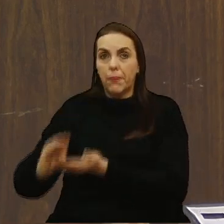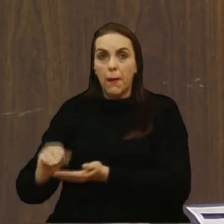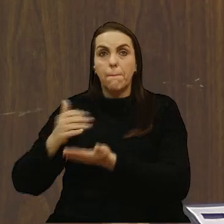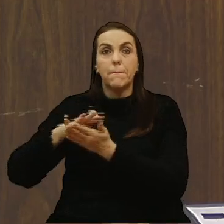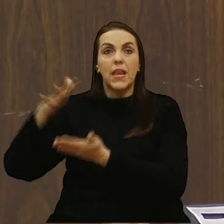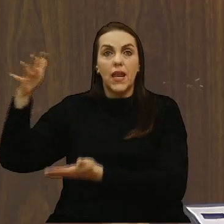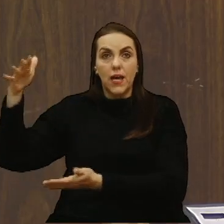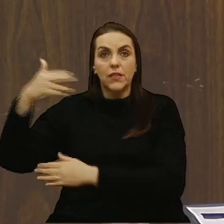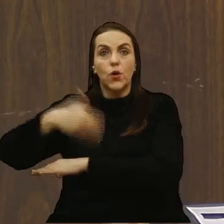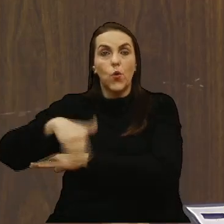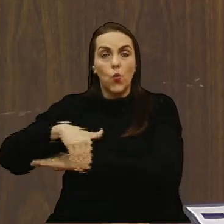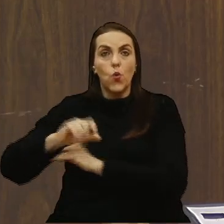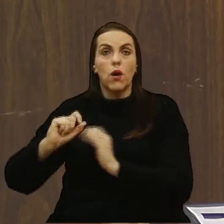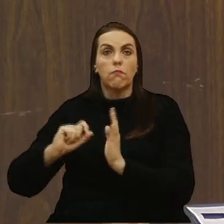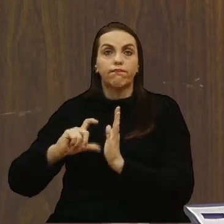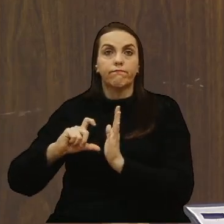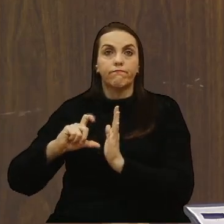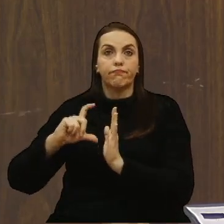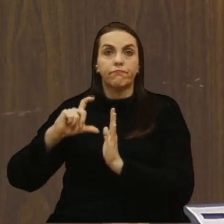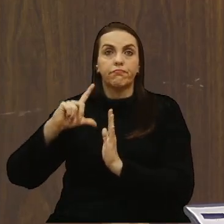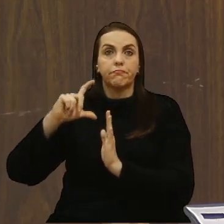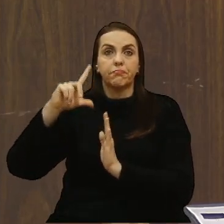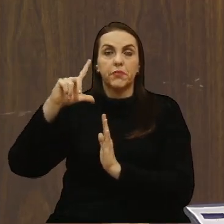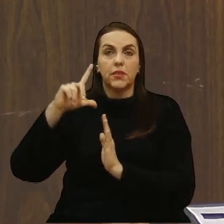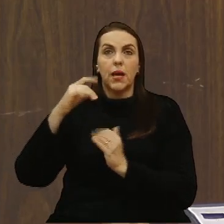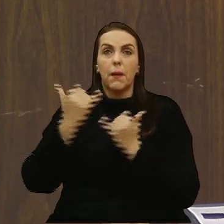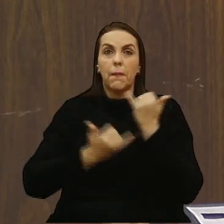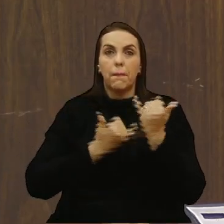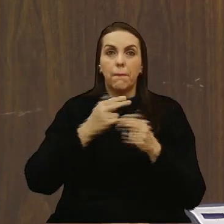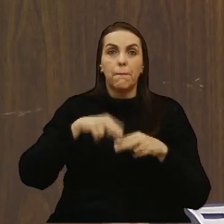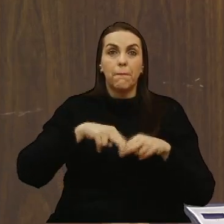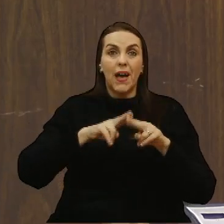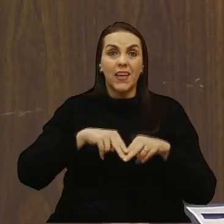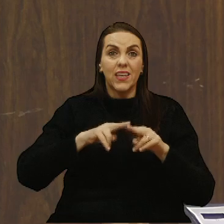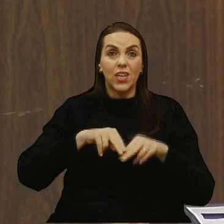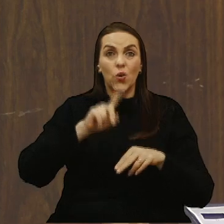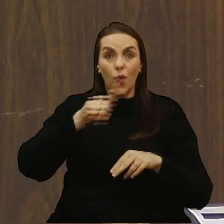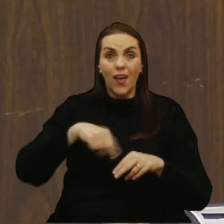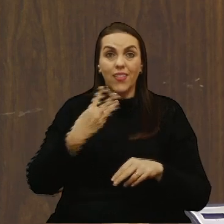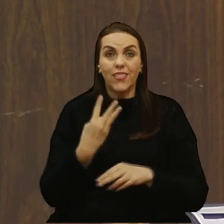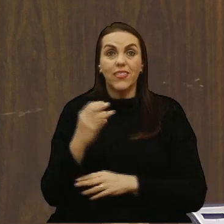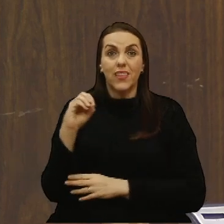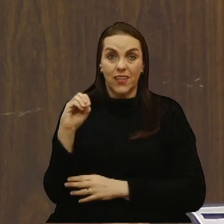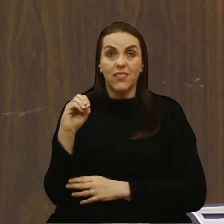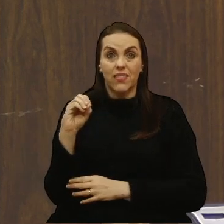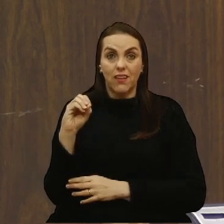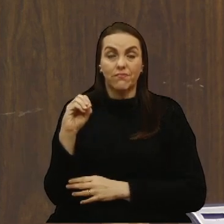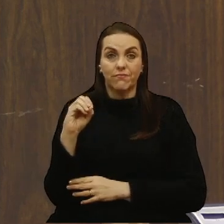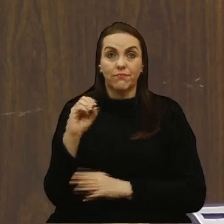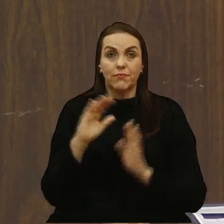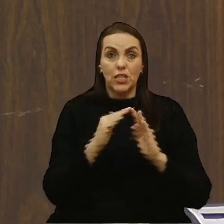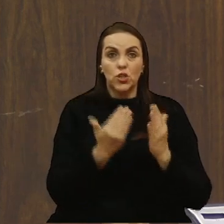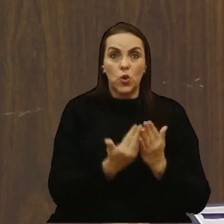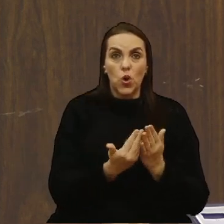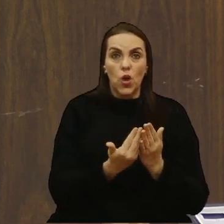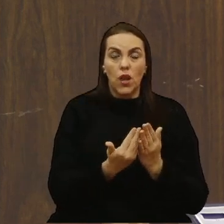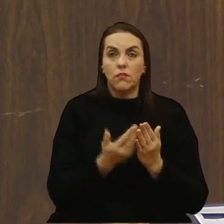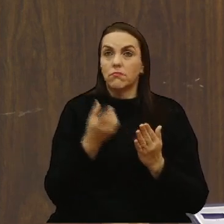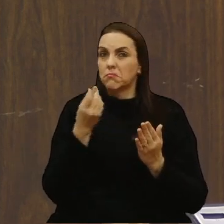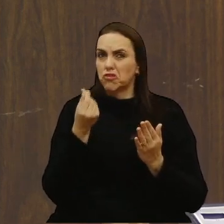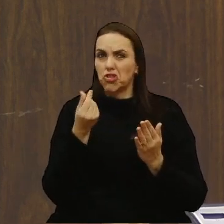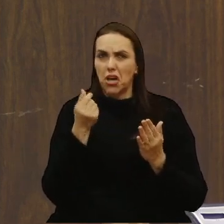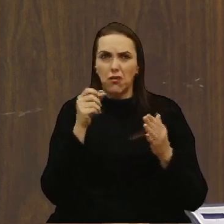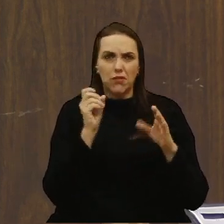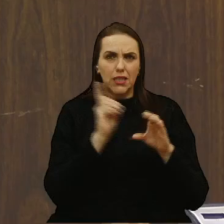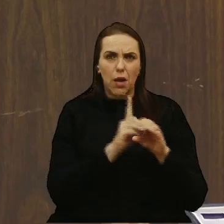pouco ela vai aumentando. Os parquinhos, vereadora Daiane, eram 30 parquinho para as escolas. Foi depositado lá há não sei